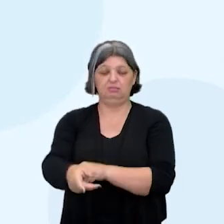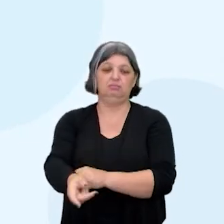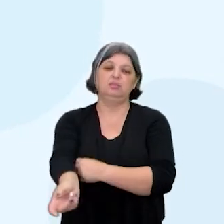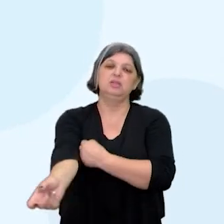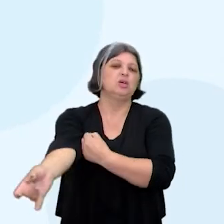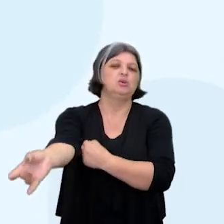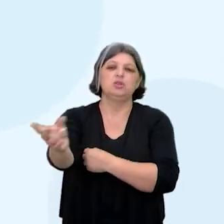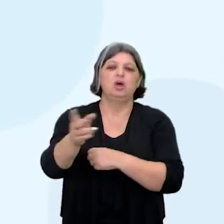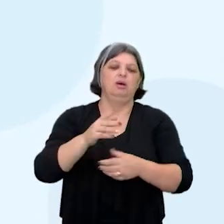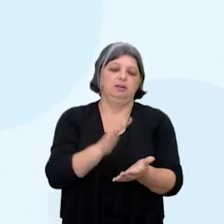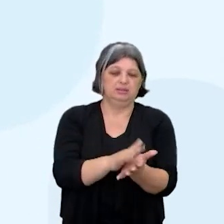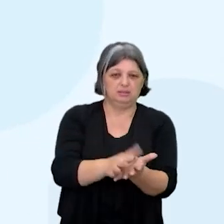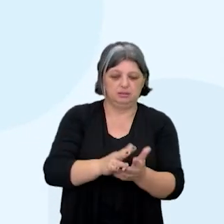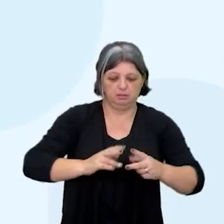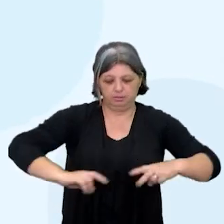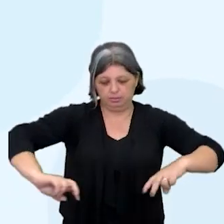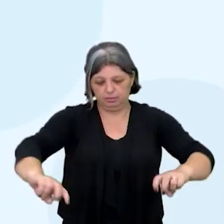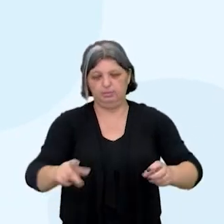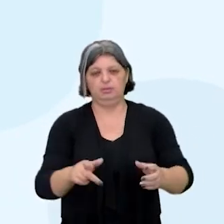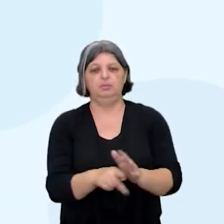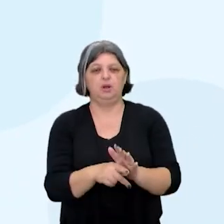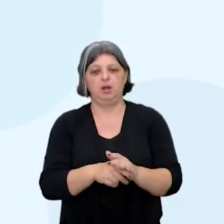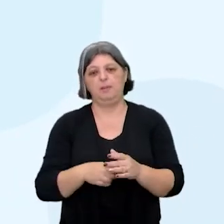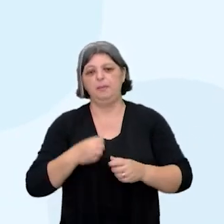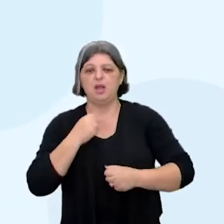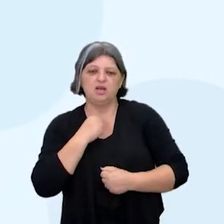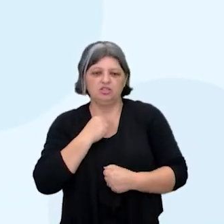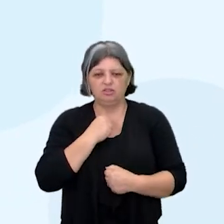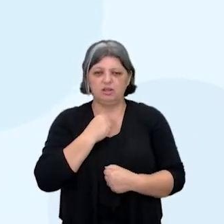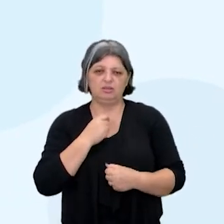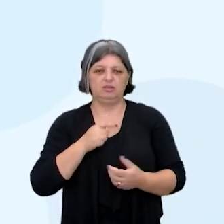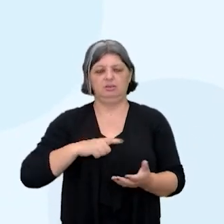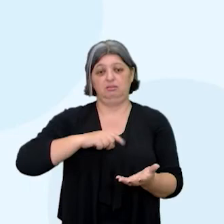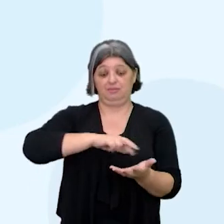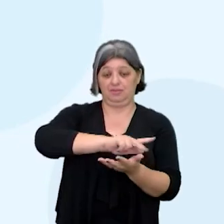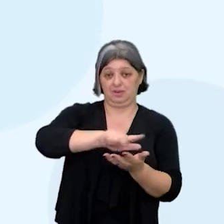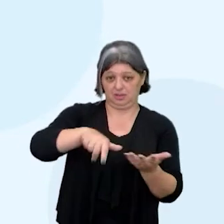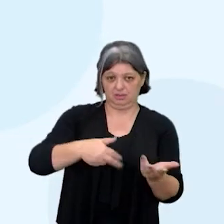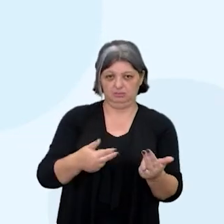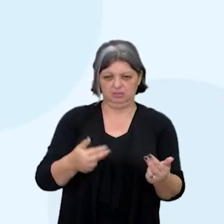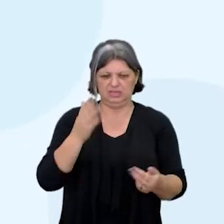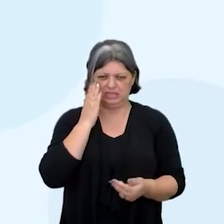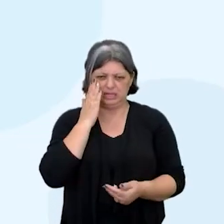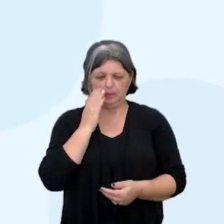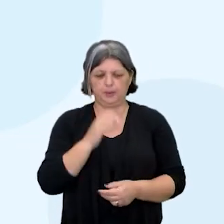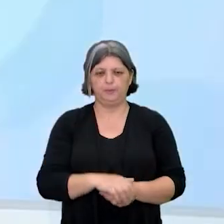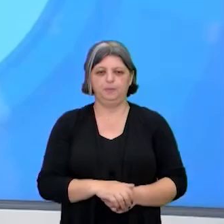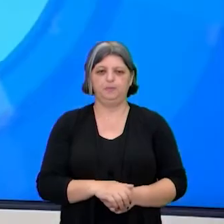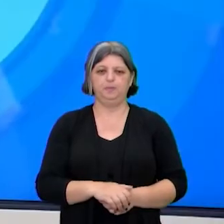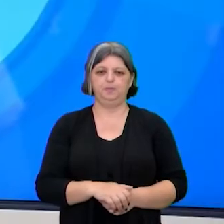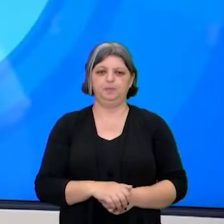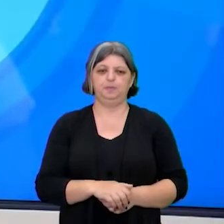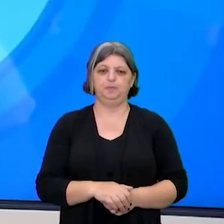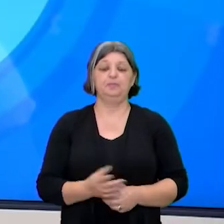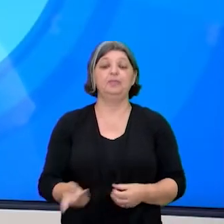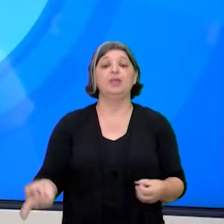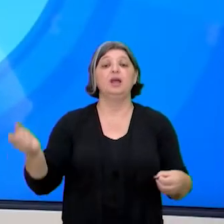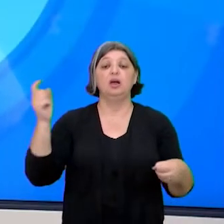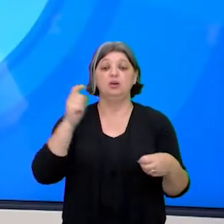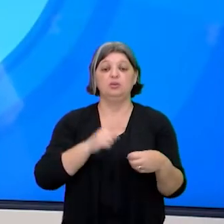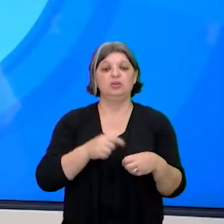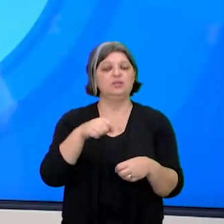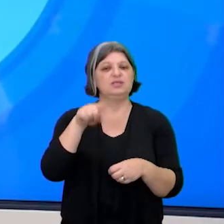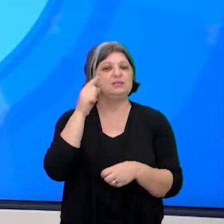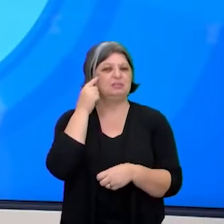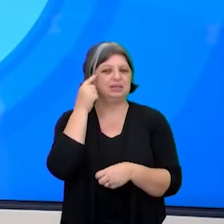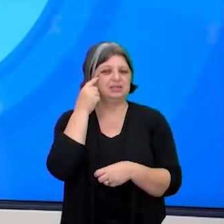samba de gafieira, samba, enfim, vários estilos. O que você sabe sobre o samba? Eu vou pedir para voltar aqui, para vocês pensarem.